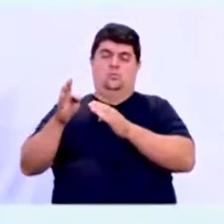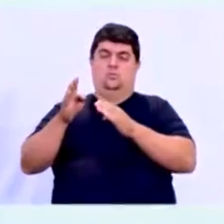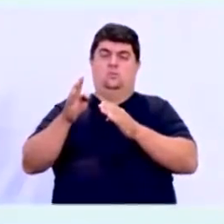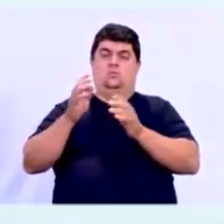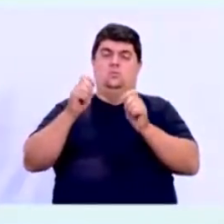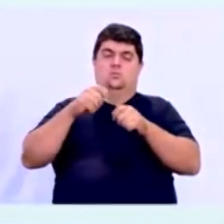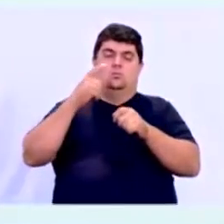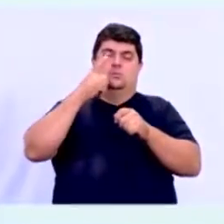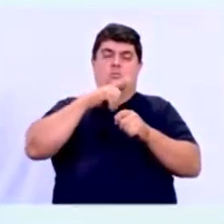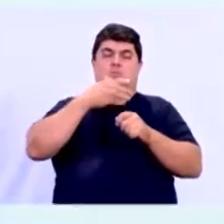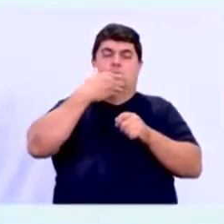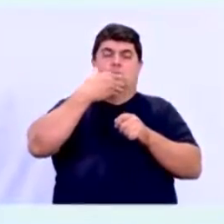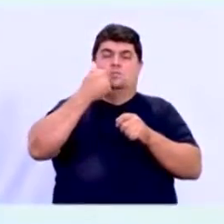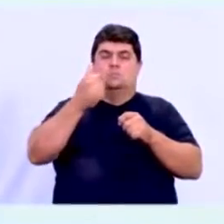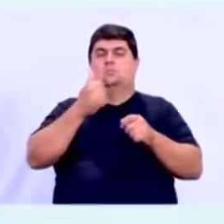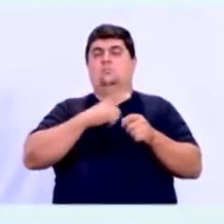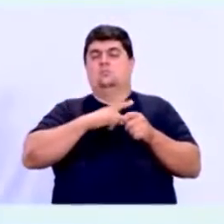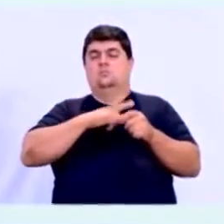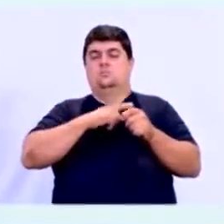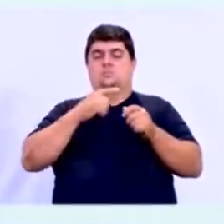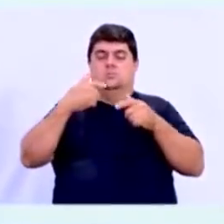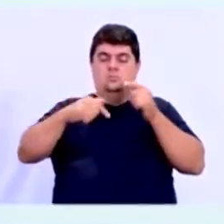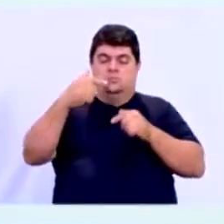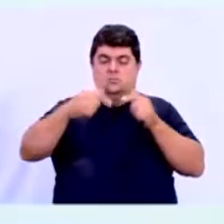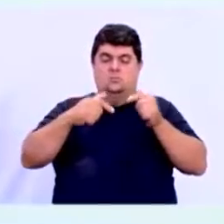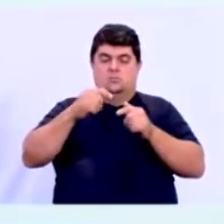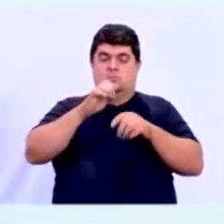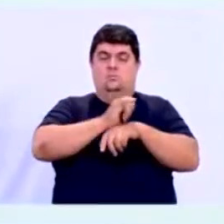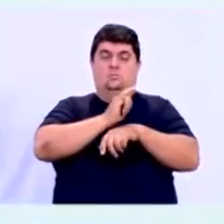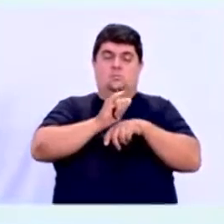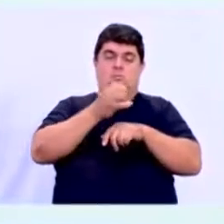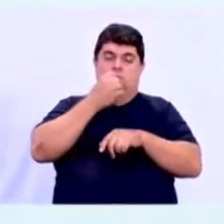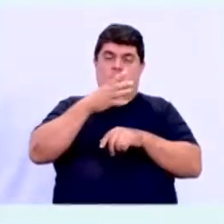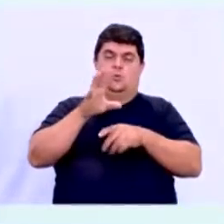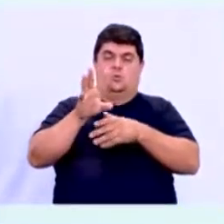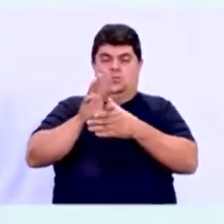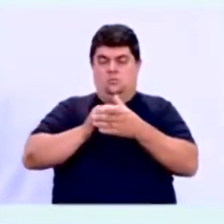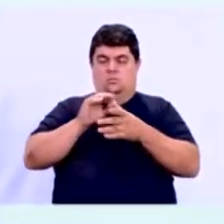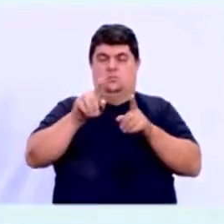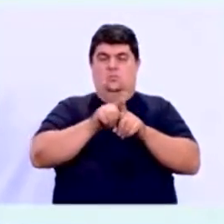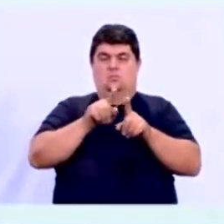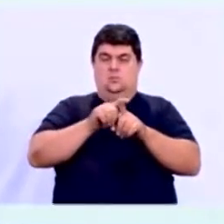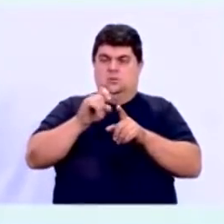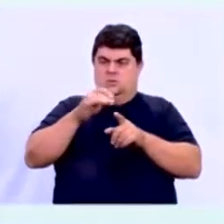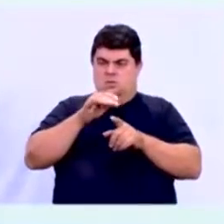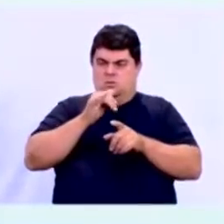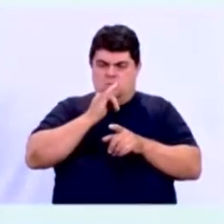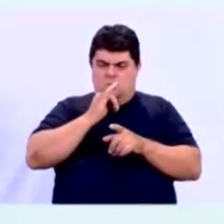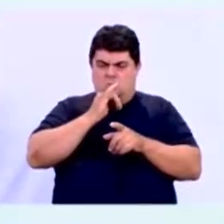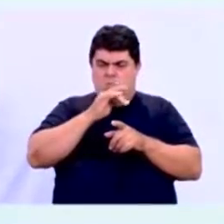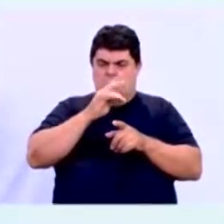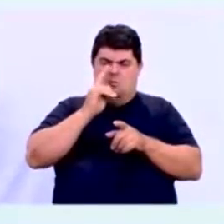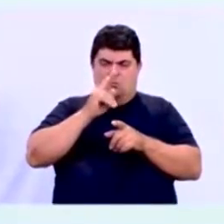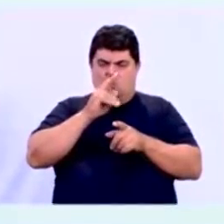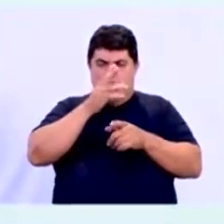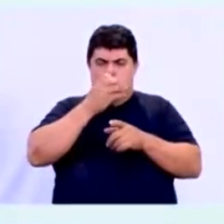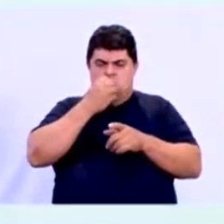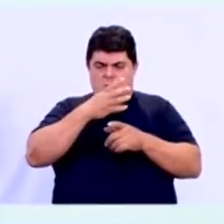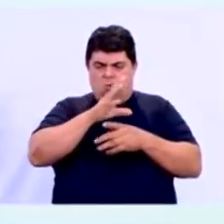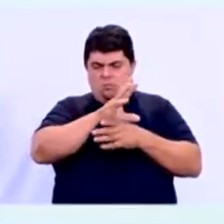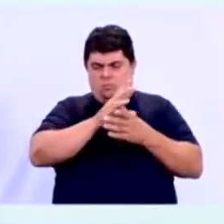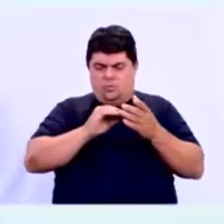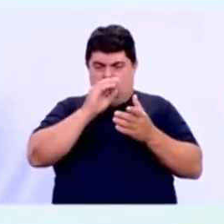formas agressivas aí que os concorrentes trazem de estratégias e também adotar estratégias que vão de encontro ao que os concorrentes